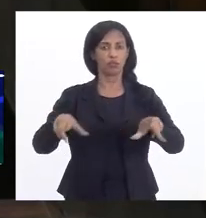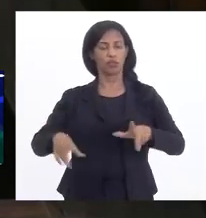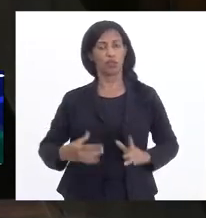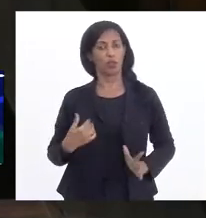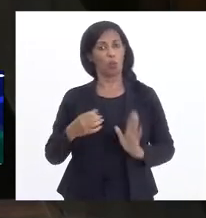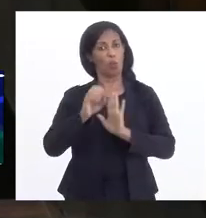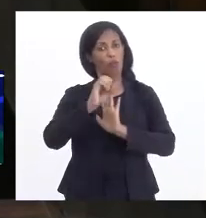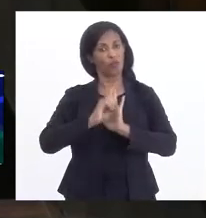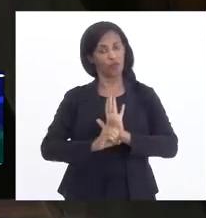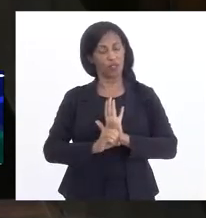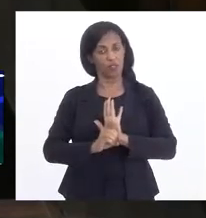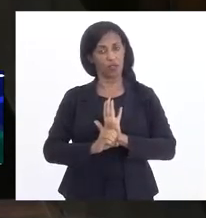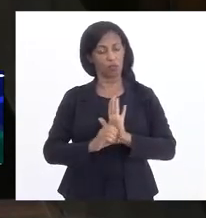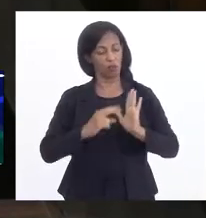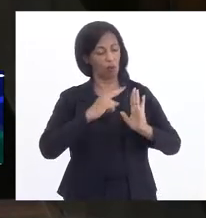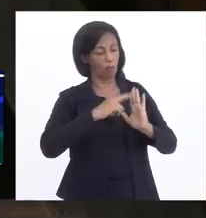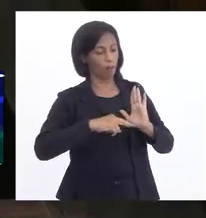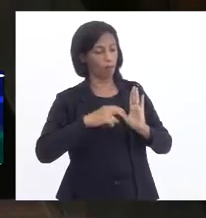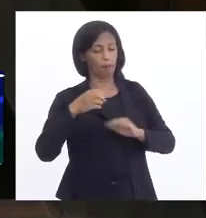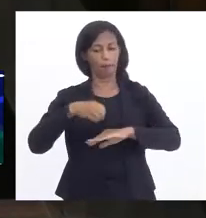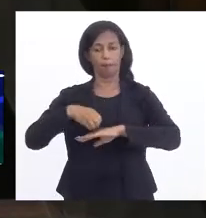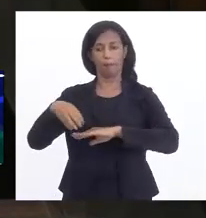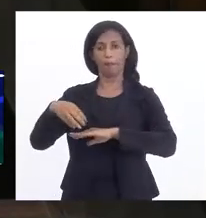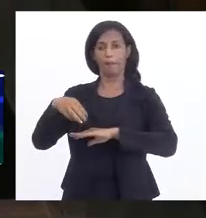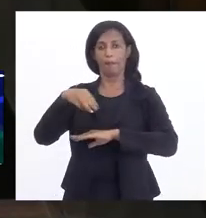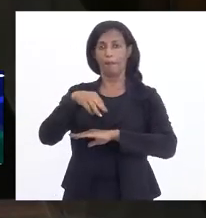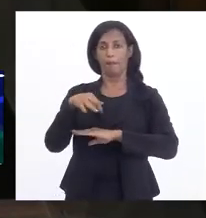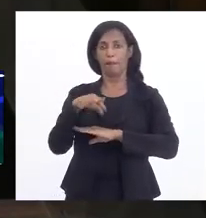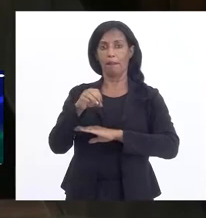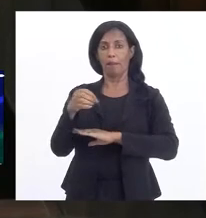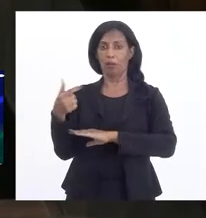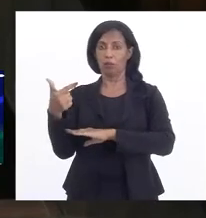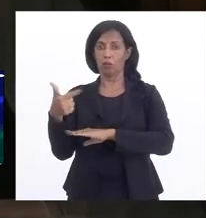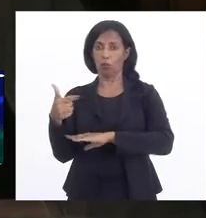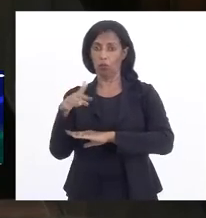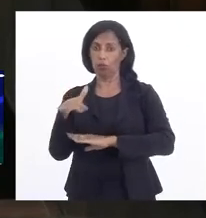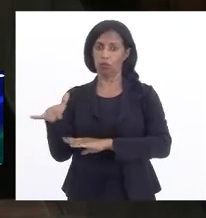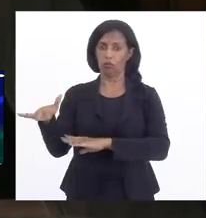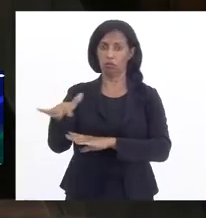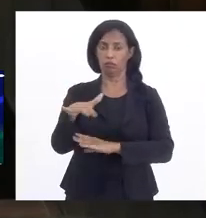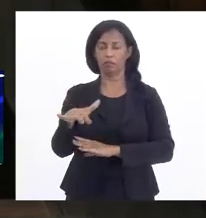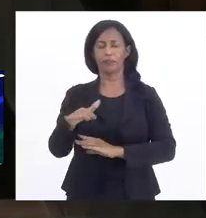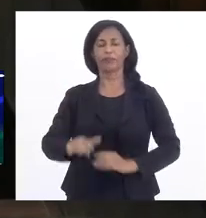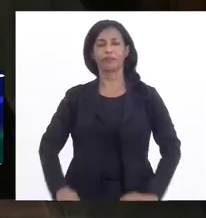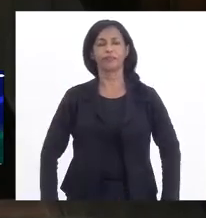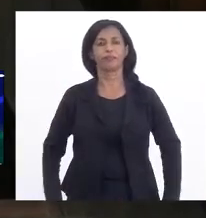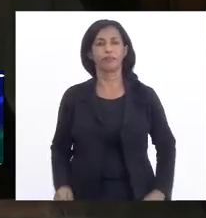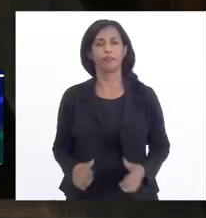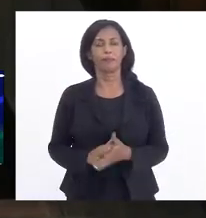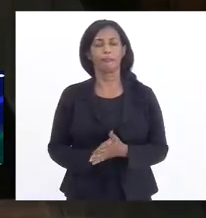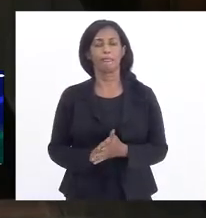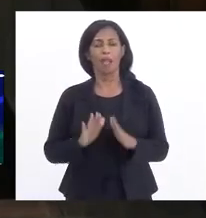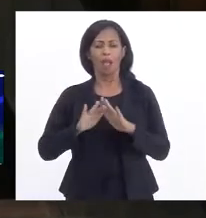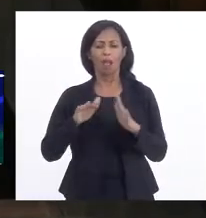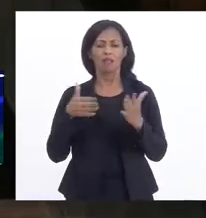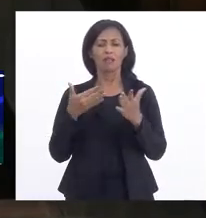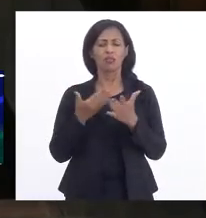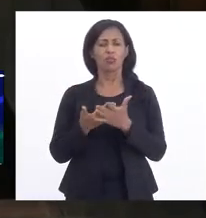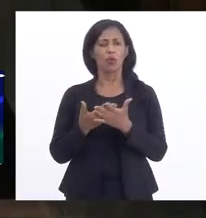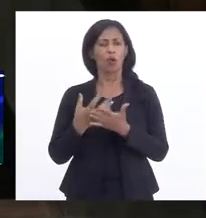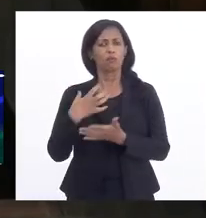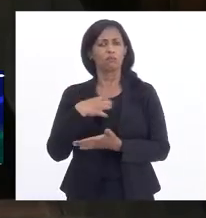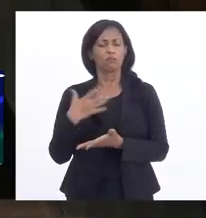ofício que foi encaminhado para as escolas da Metro 2. As escolas se viram envolvidas